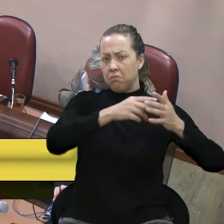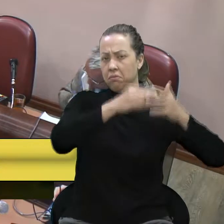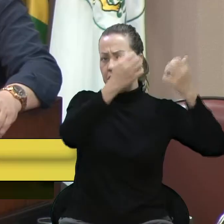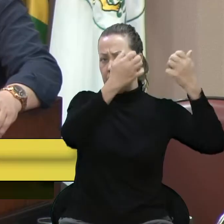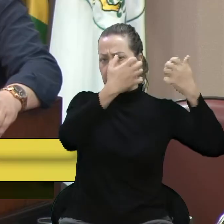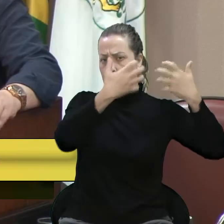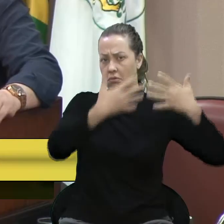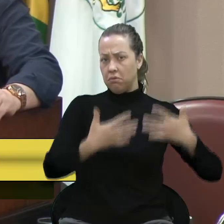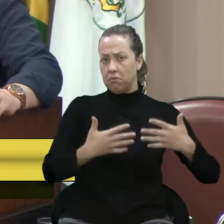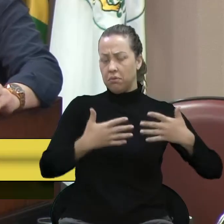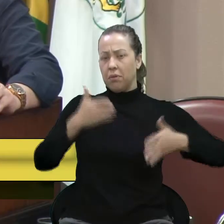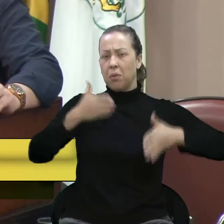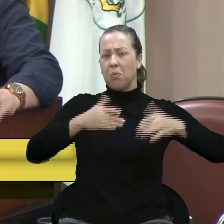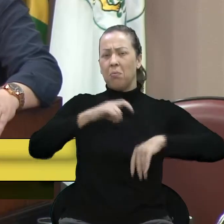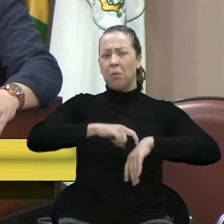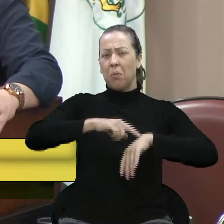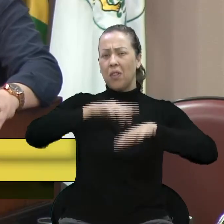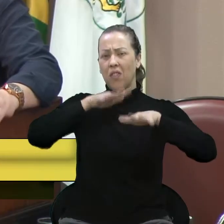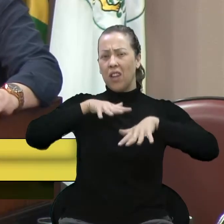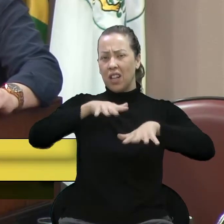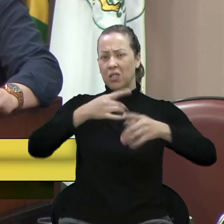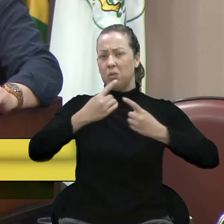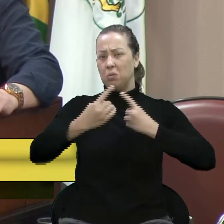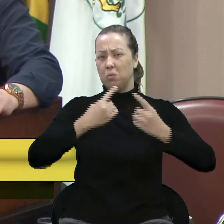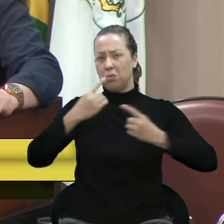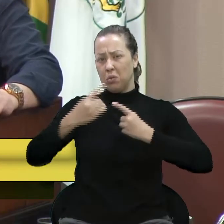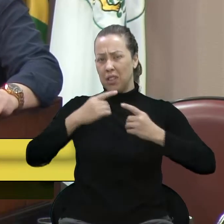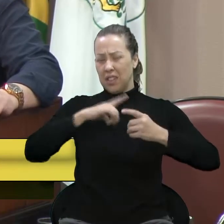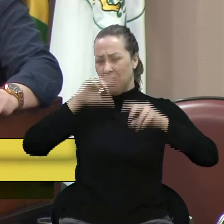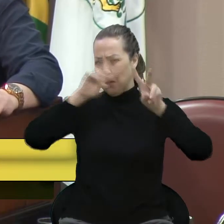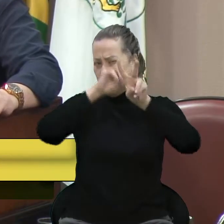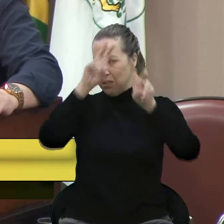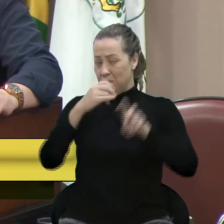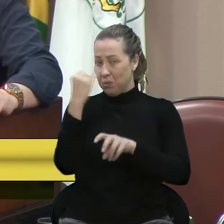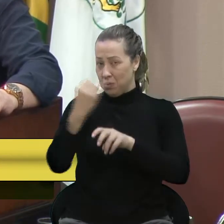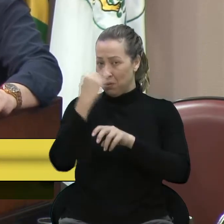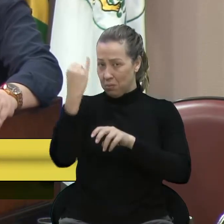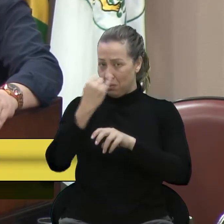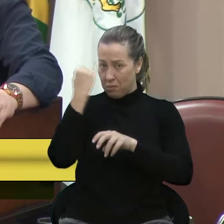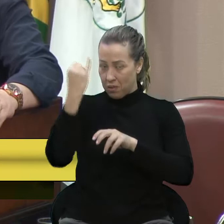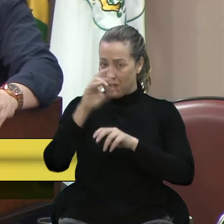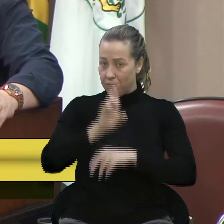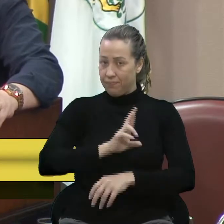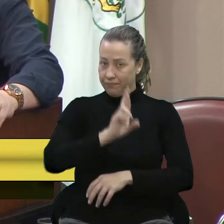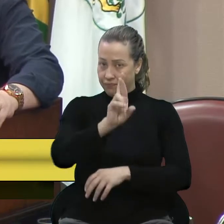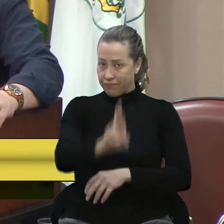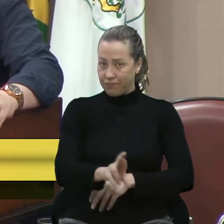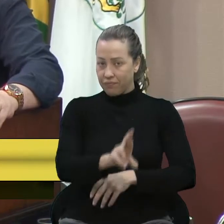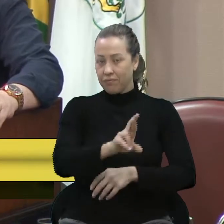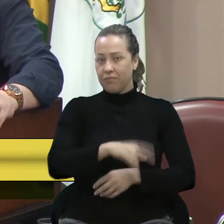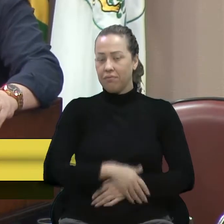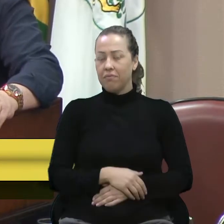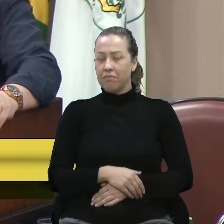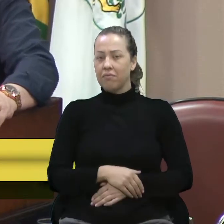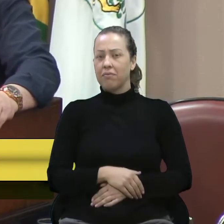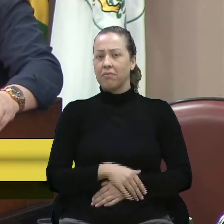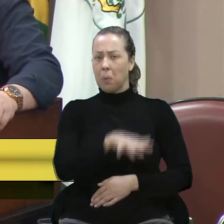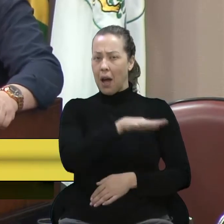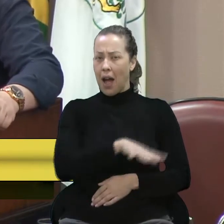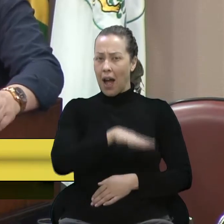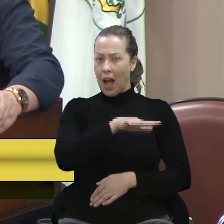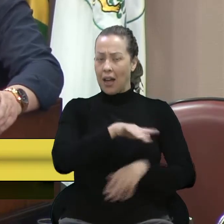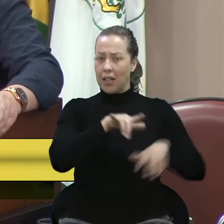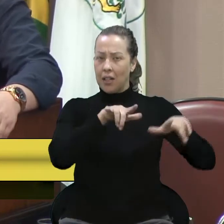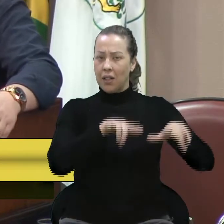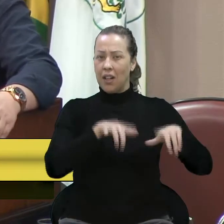uma parte do trânsito de Caxias do Sul. A gente que tem uma pauta importante, né, e representa uma categoria principalmente